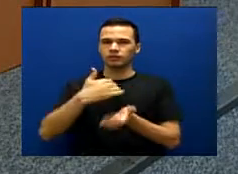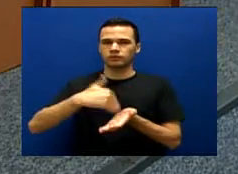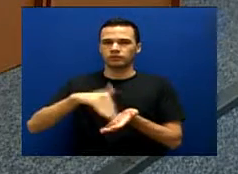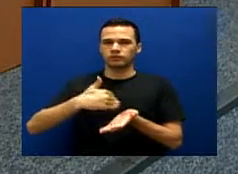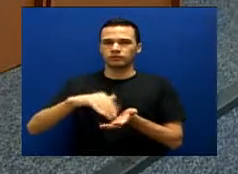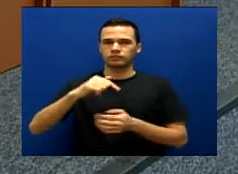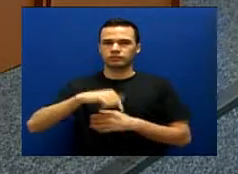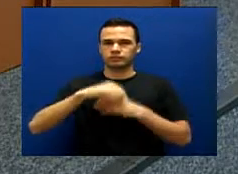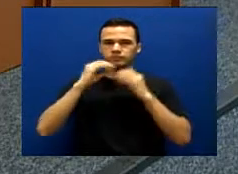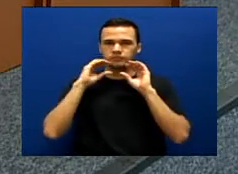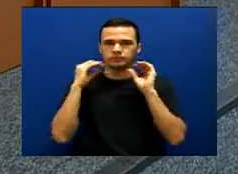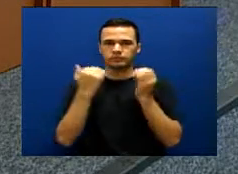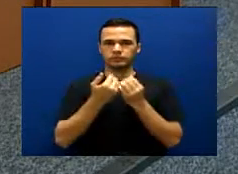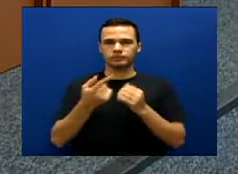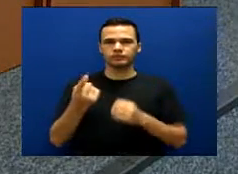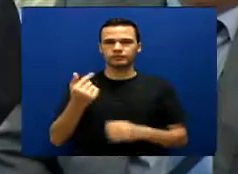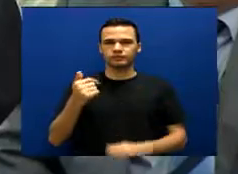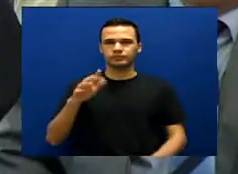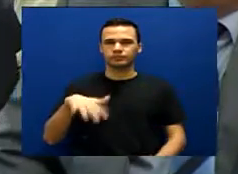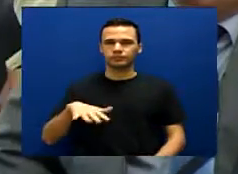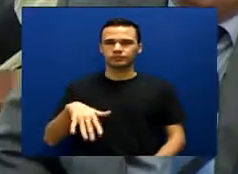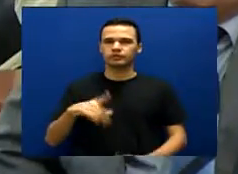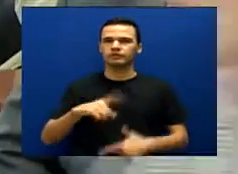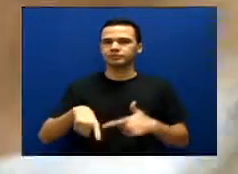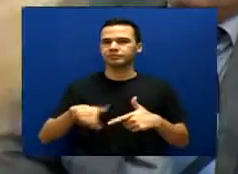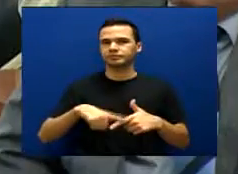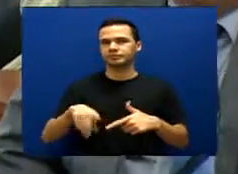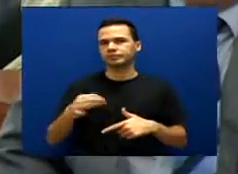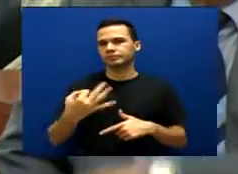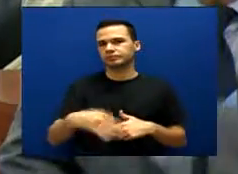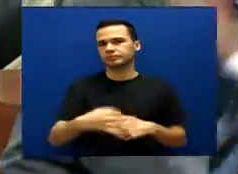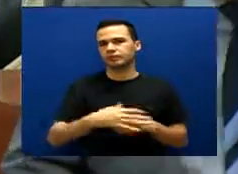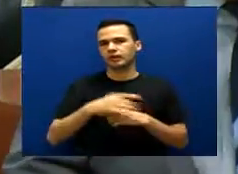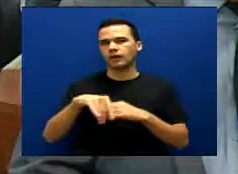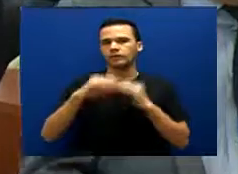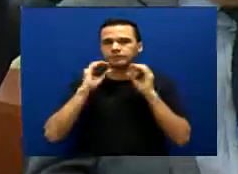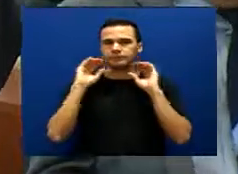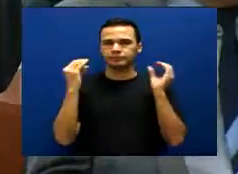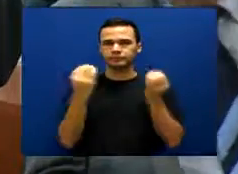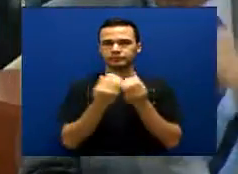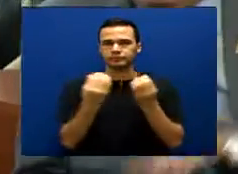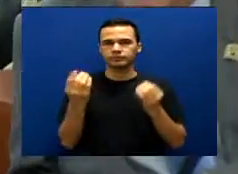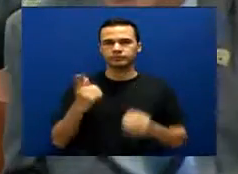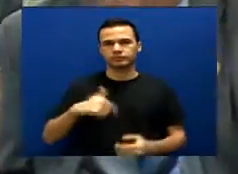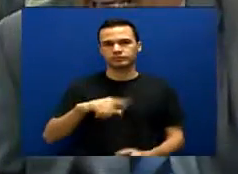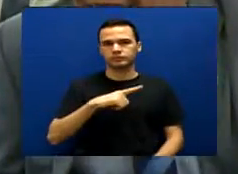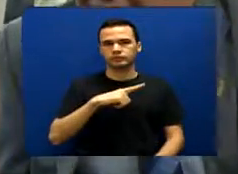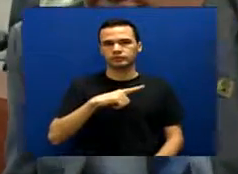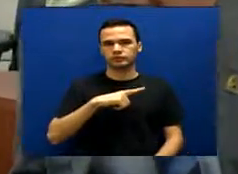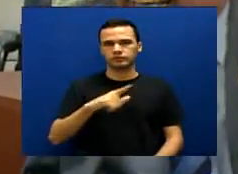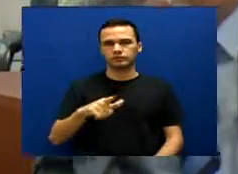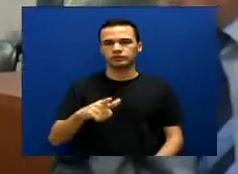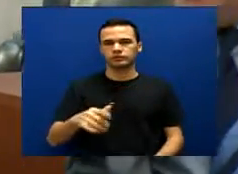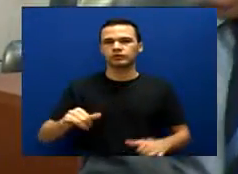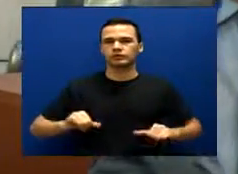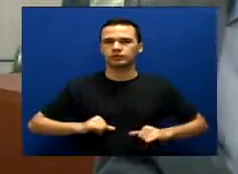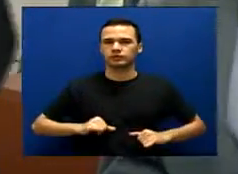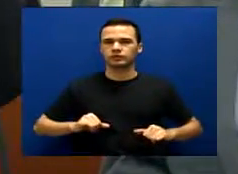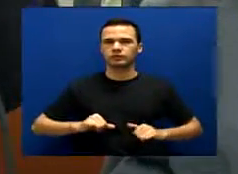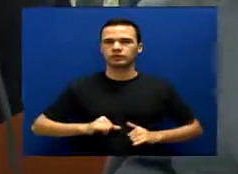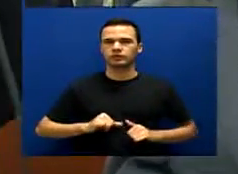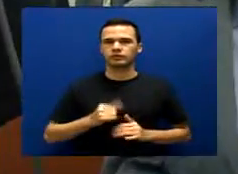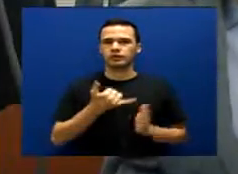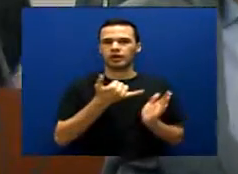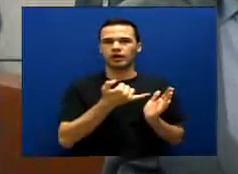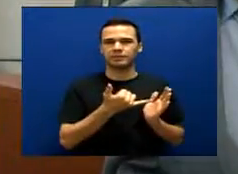Câmara, esse negócio de menor preço é complicado mesmo. Que, inclusive, a Câmara, nós estamos pagando o preço aqui com questão de